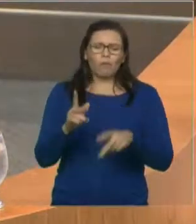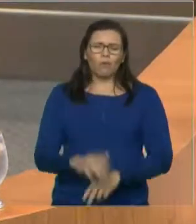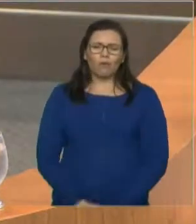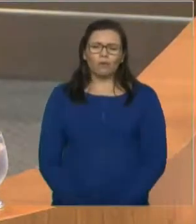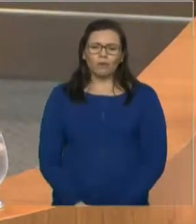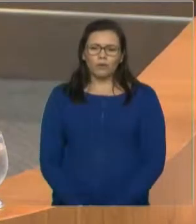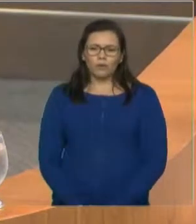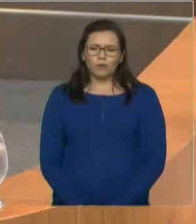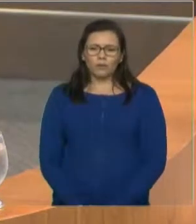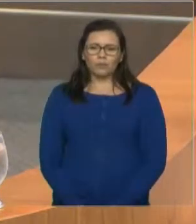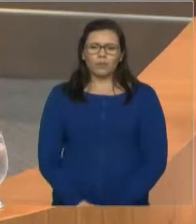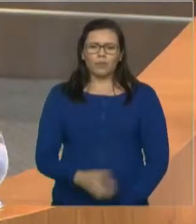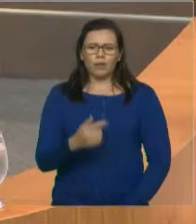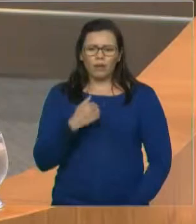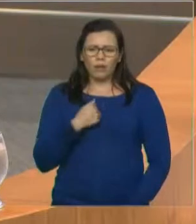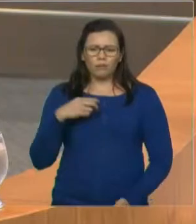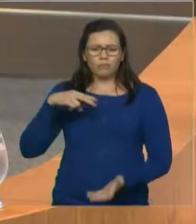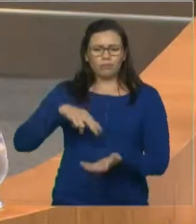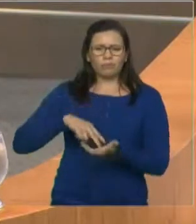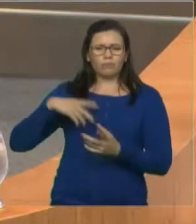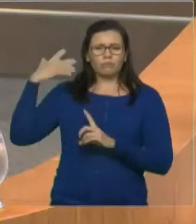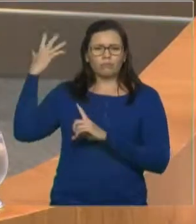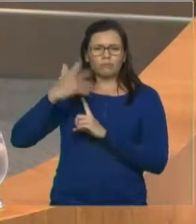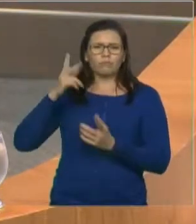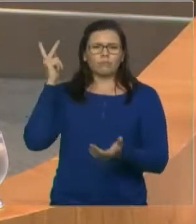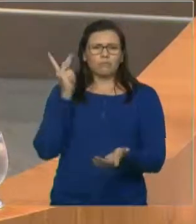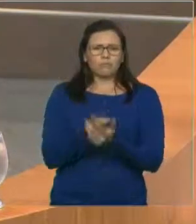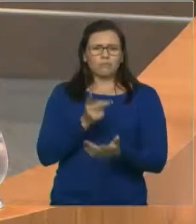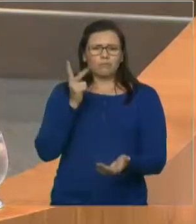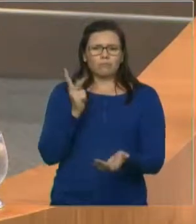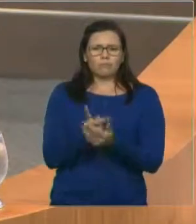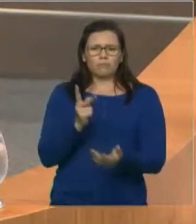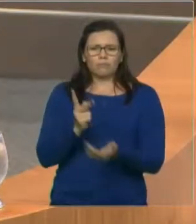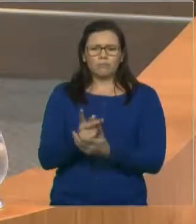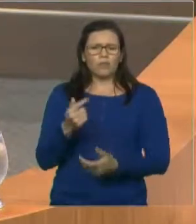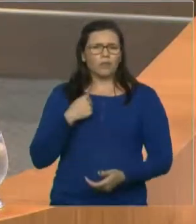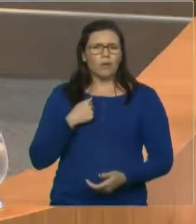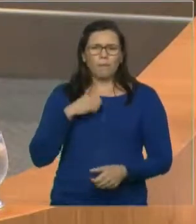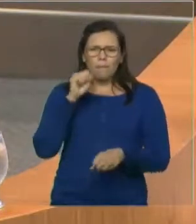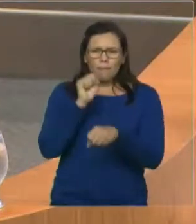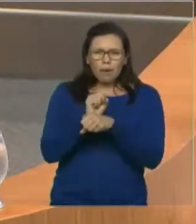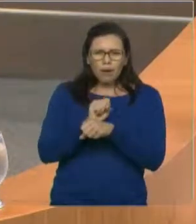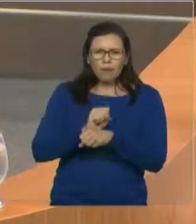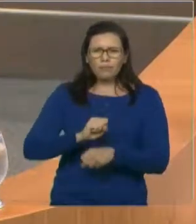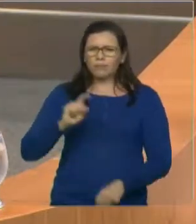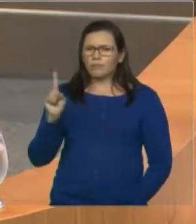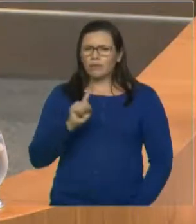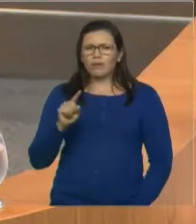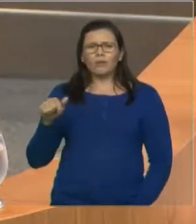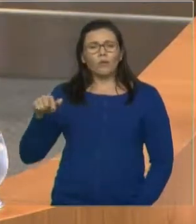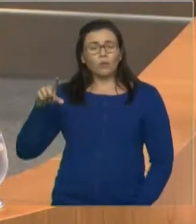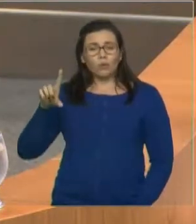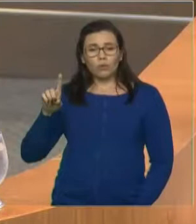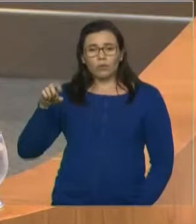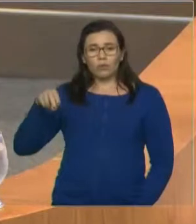disse que não irei parar de falar enquanto o DENIT não começar a respeitar o povo do